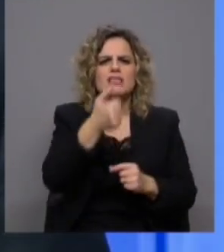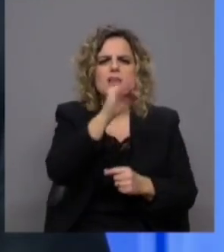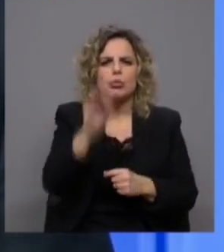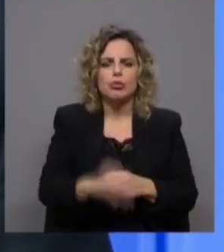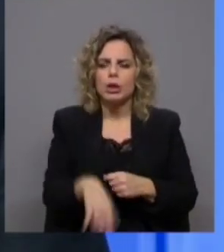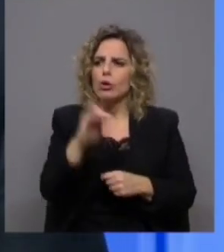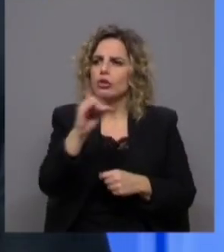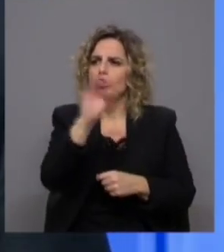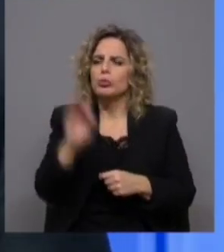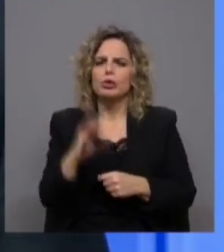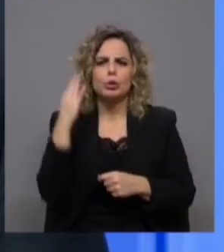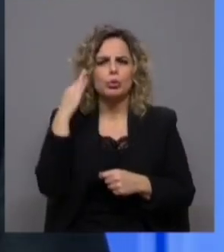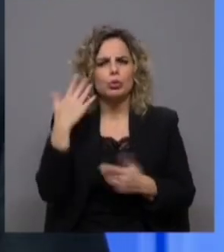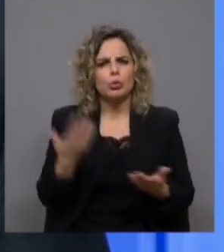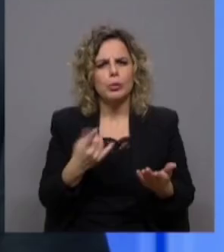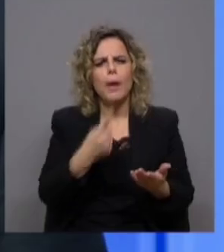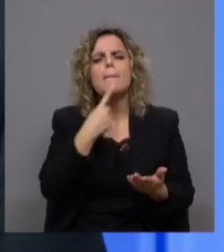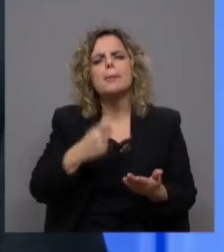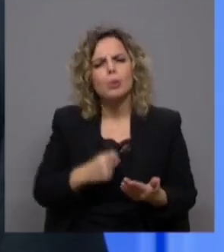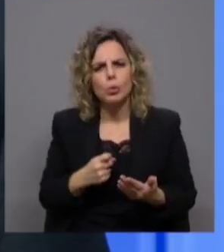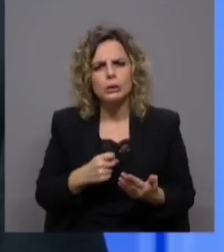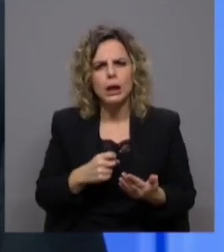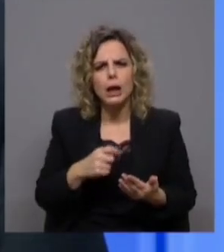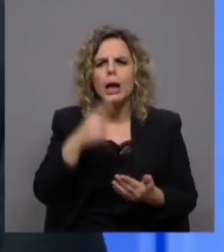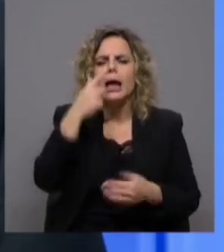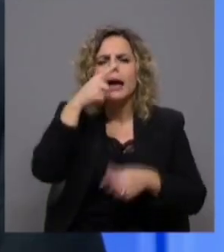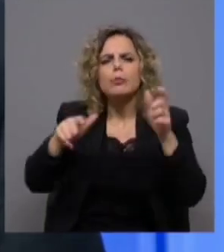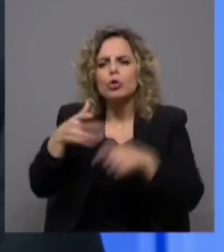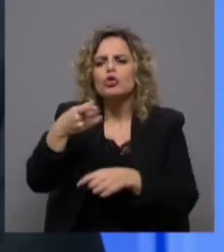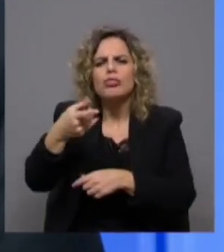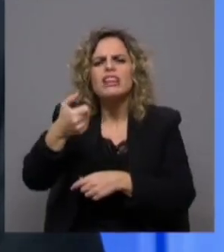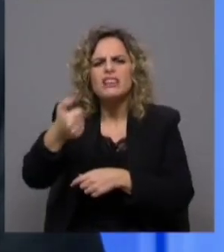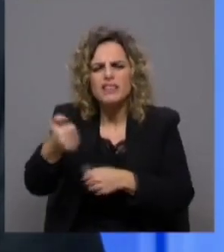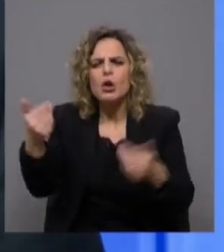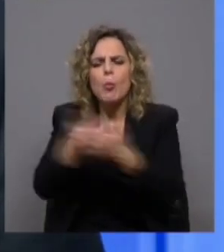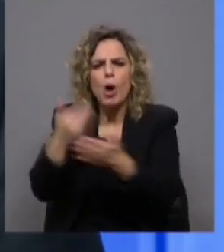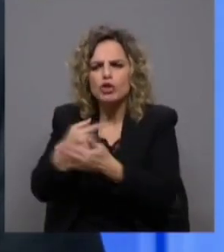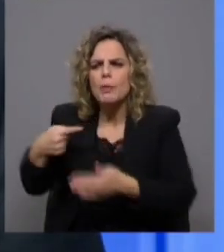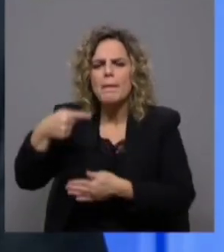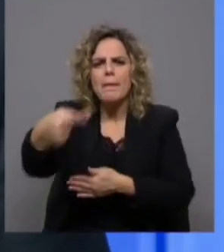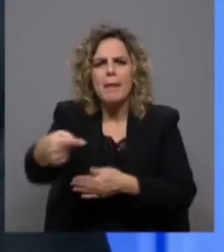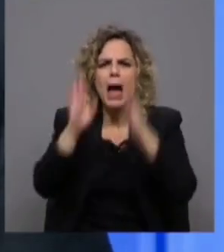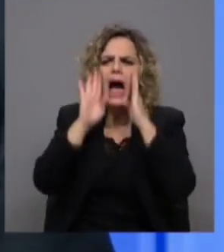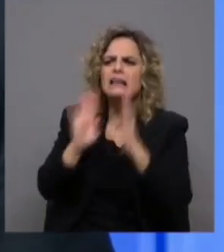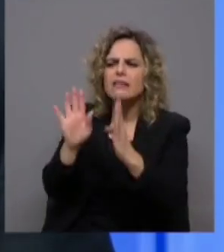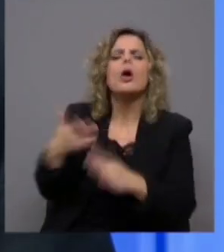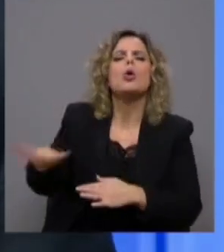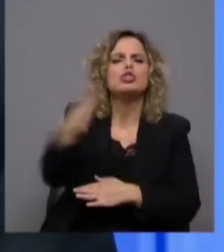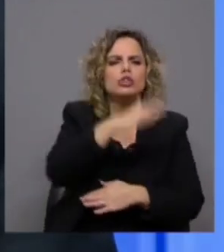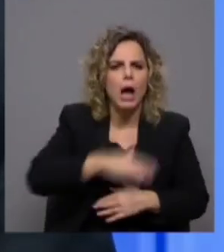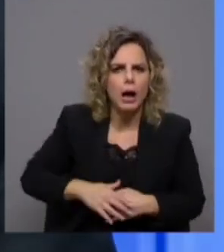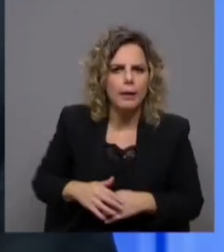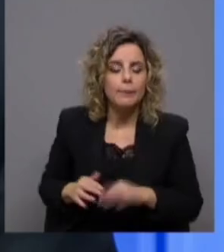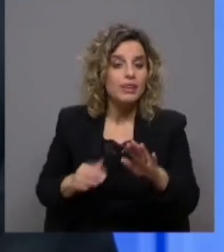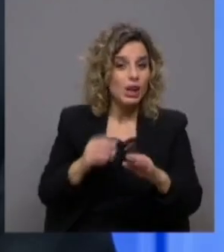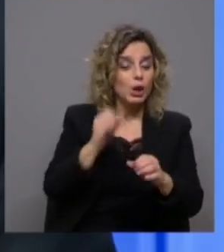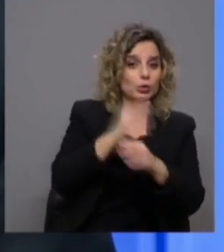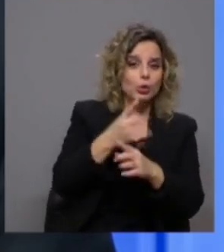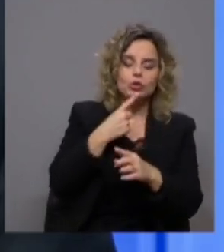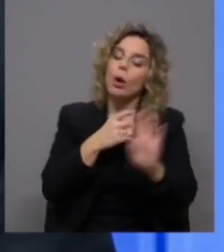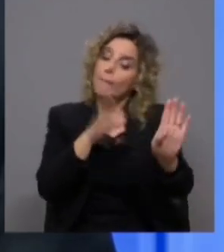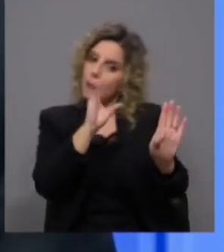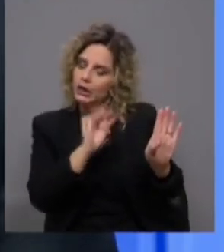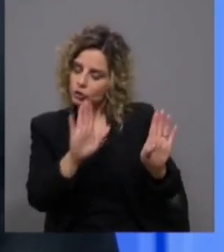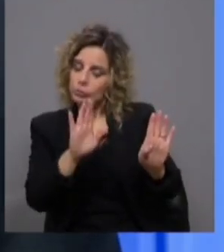deste número e a pergunta que eu faço aqui atenção está a ser dado aos outros noventa e cinco porcento mortos todos os dias uma outra questão mais e